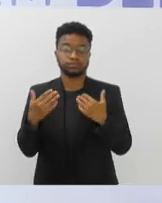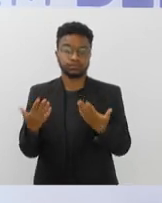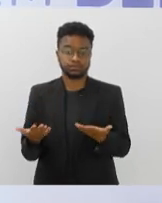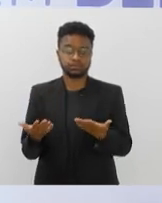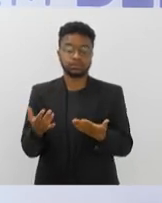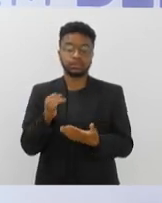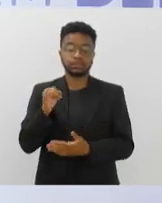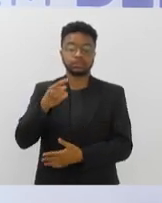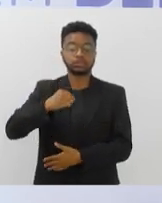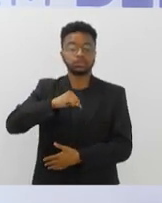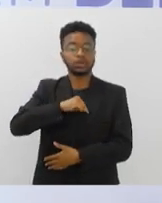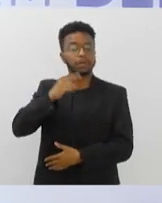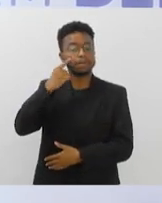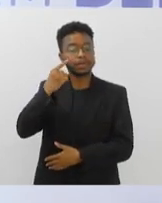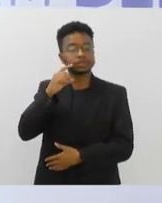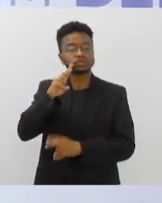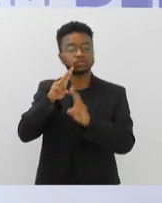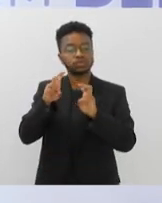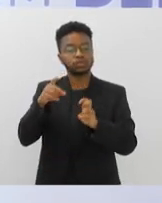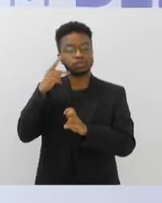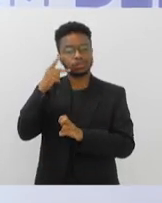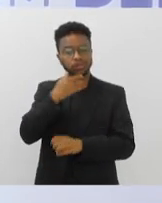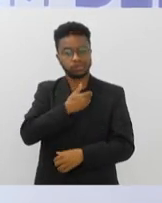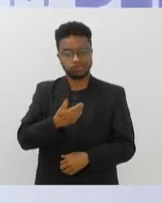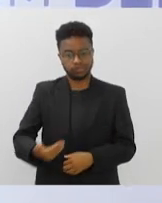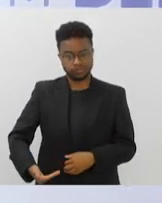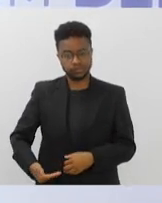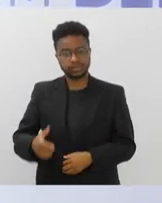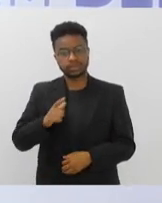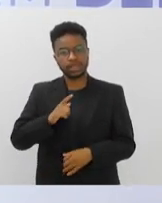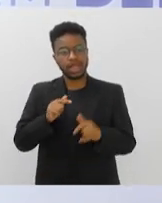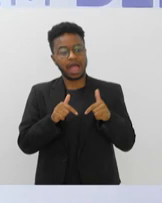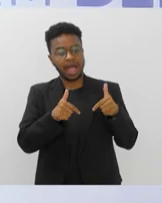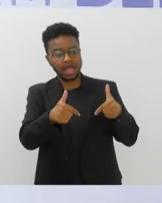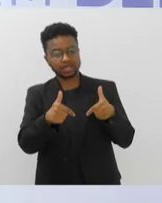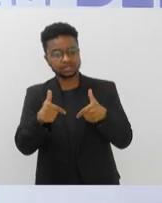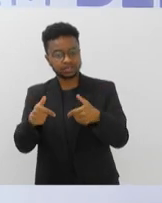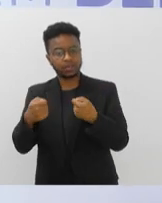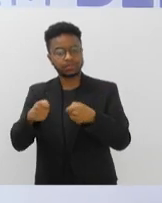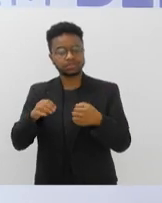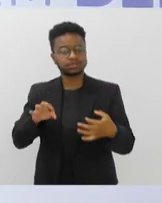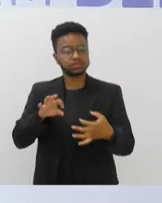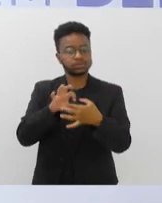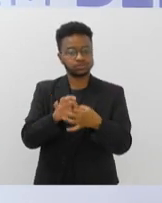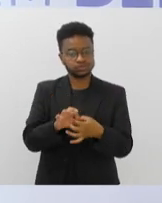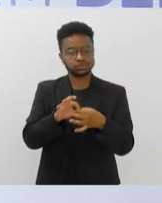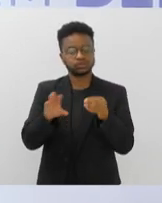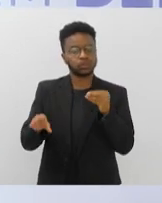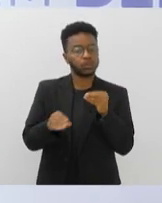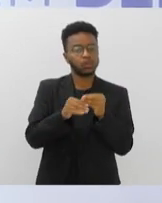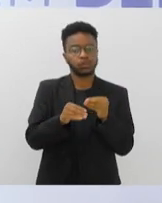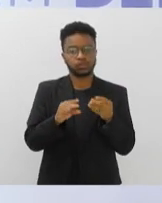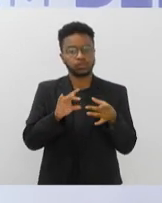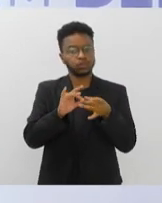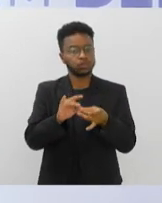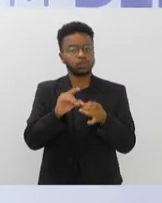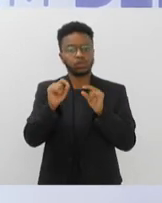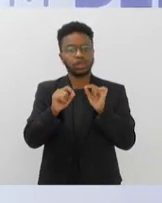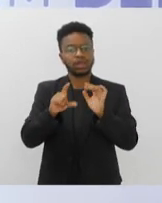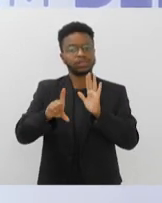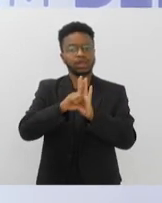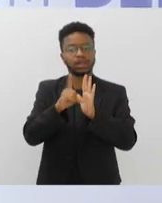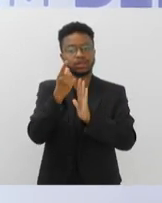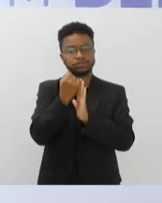gente pensa em políticas públicas essas ações TM que estar contidas necessariamente nas leis